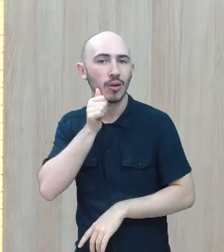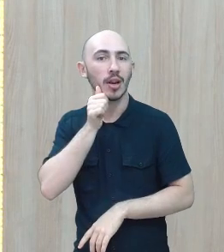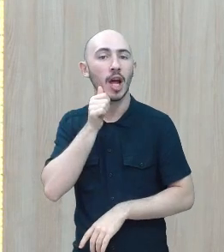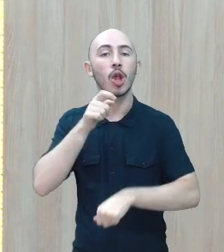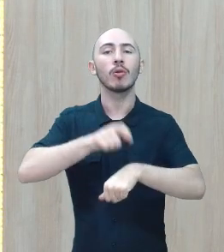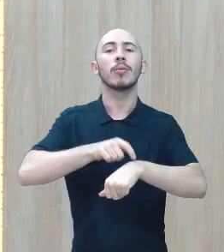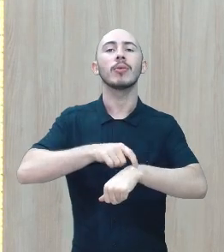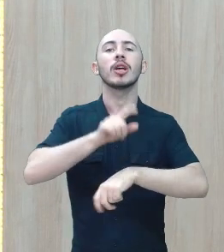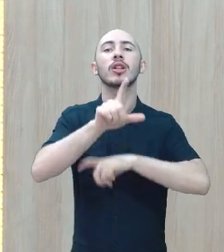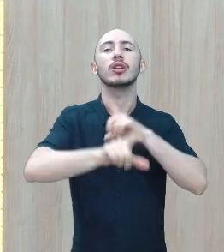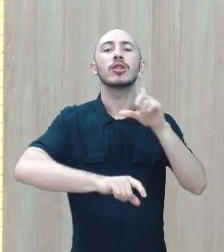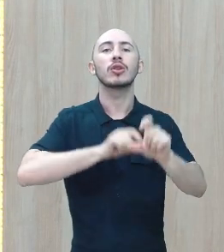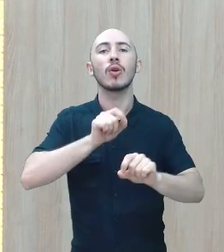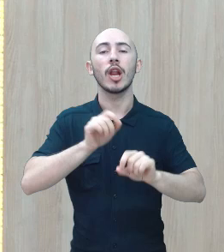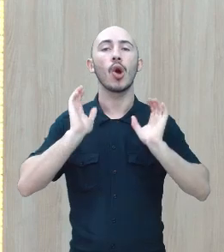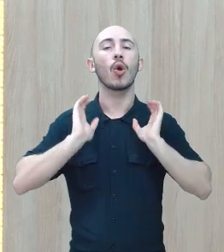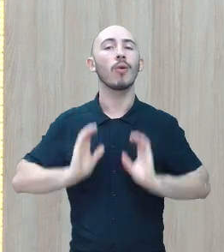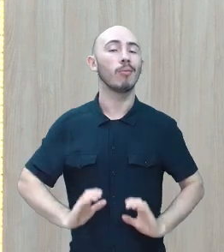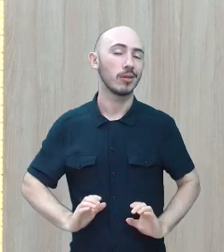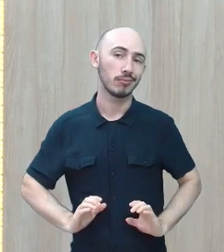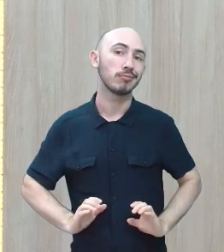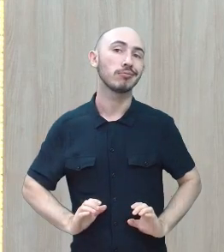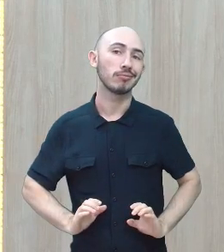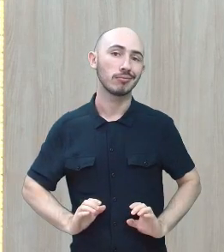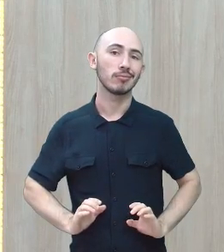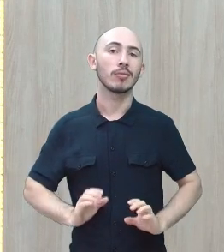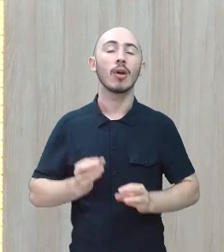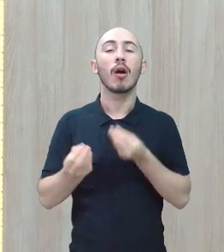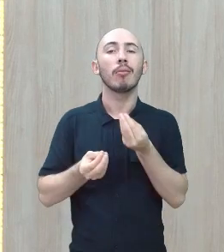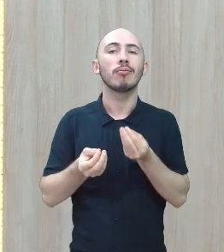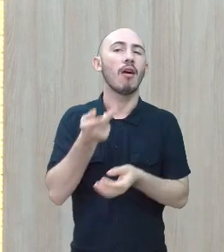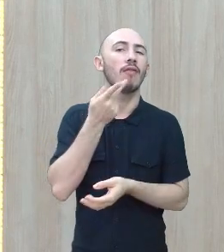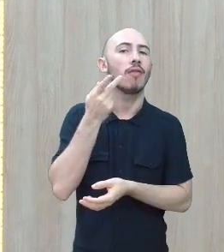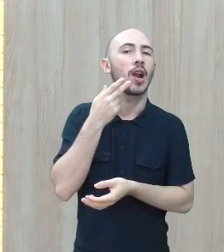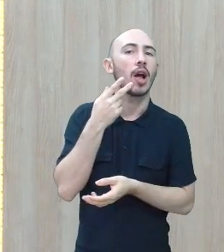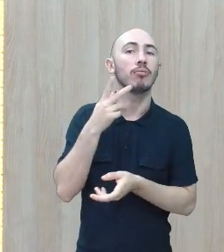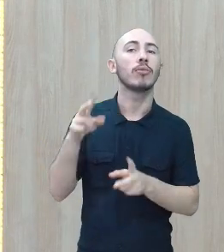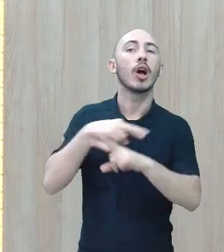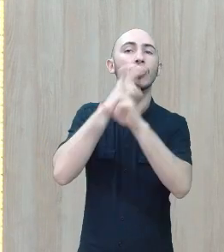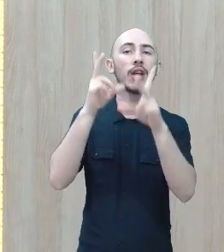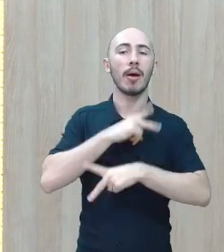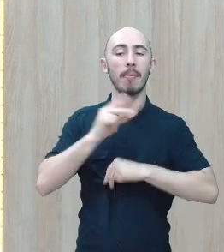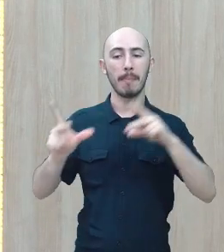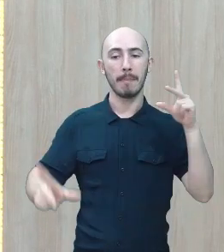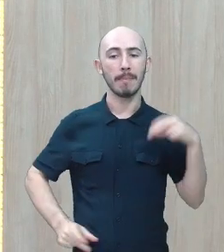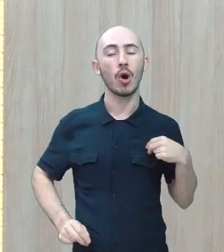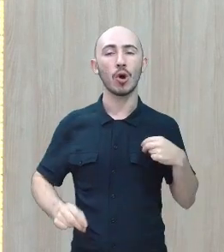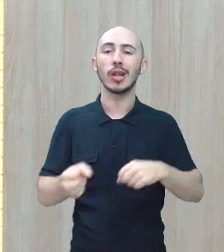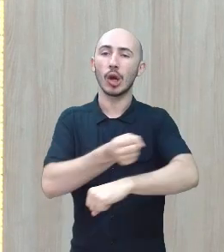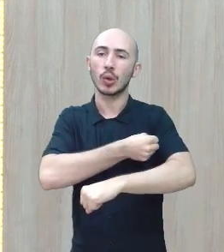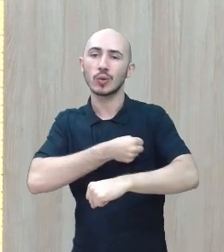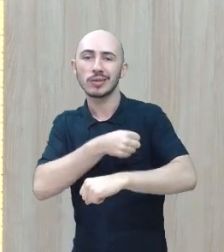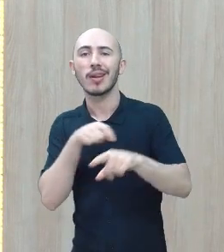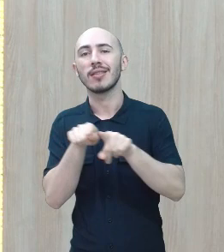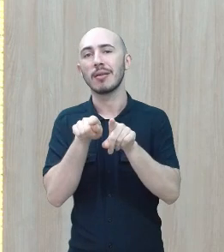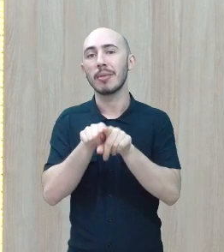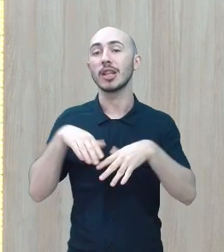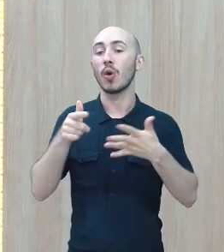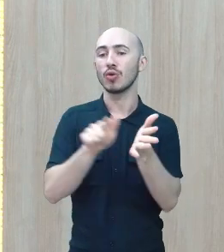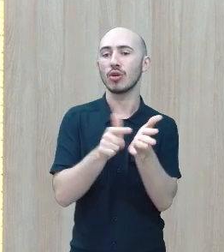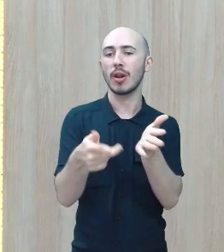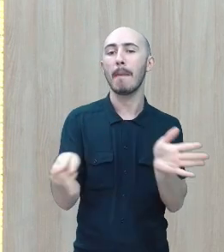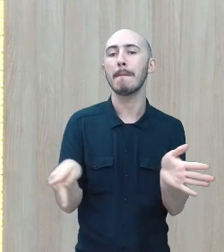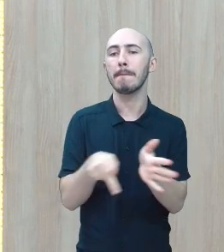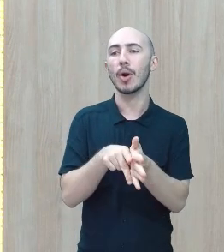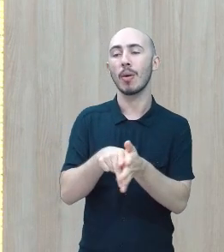escolher, de definir o seu comportamento, de falar sobre moda, de falar sobre culinária. Então, era um jornal direcionado ao